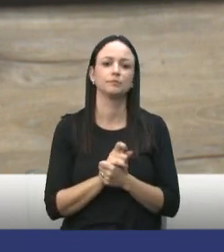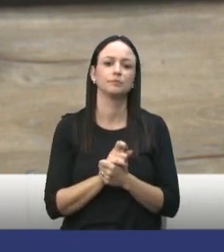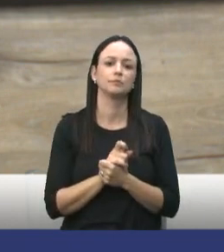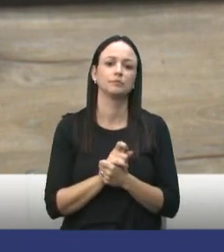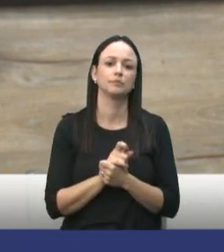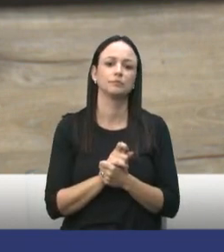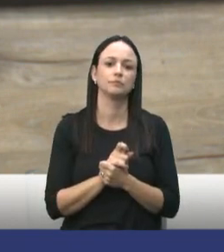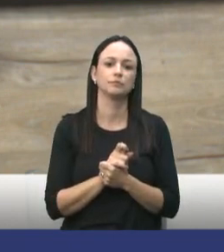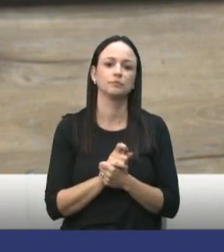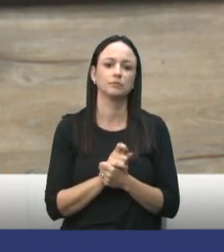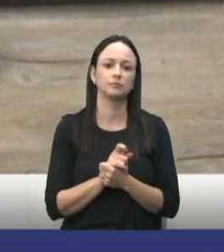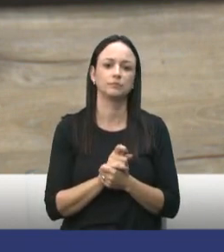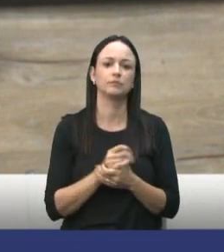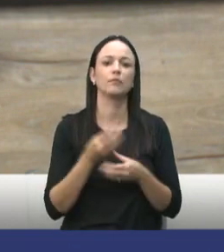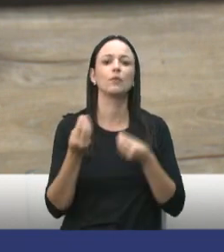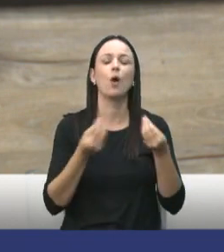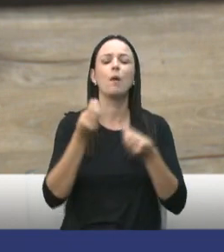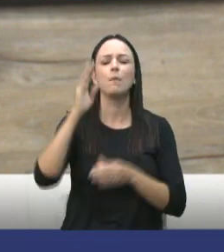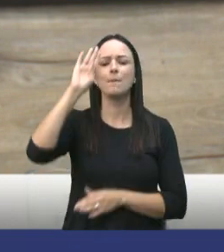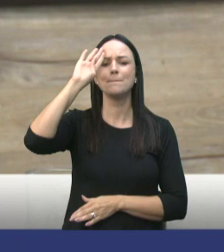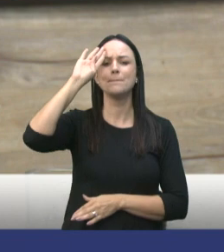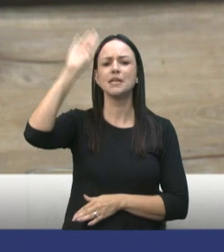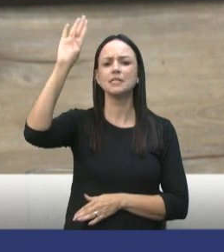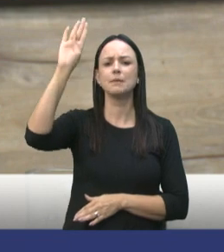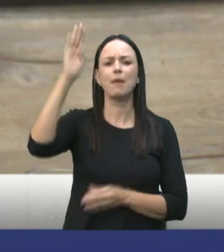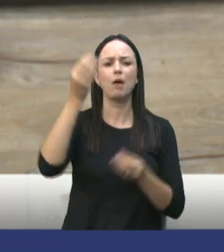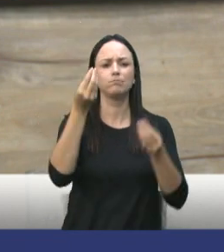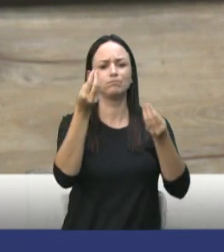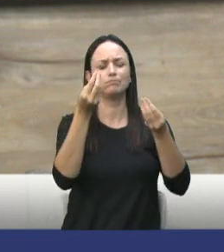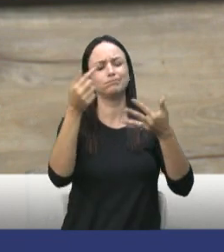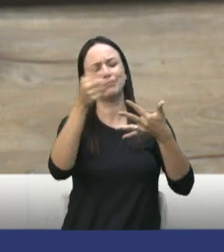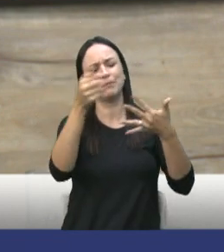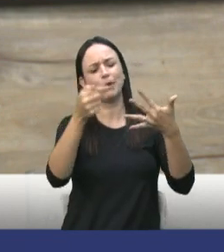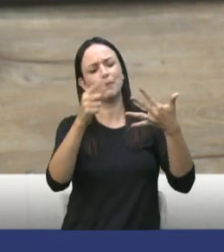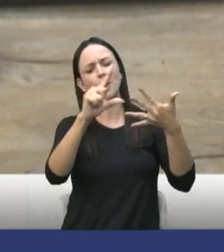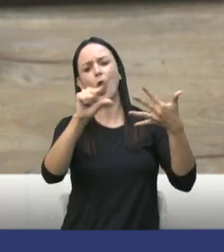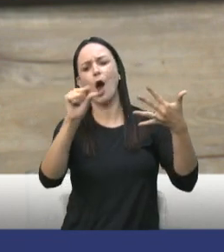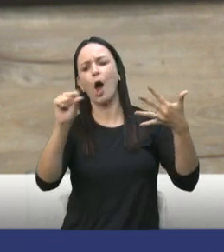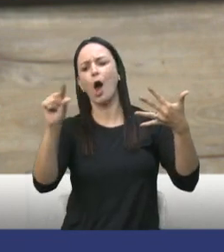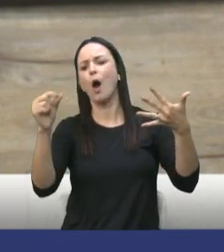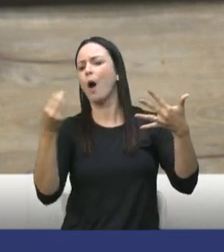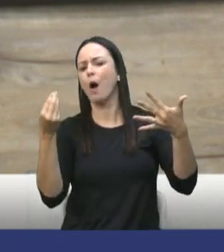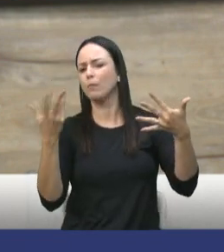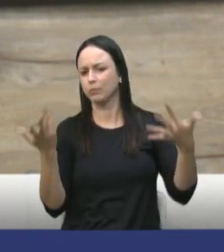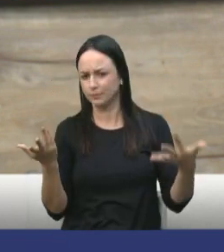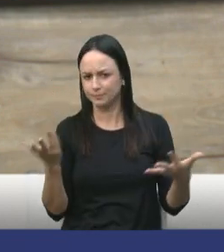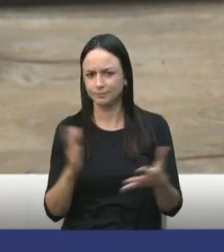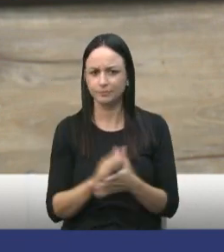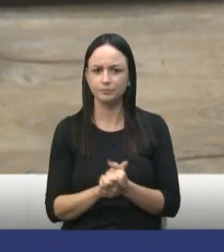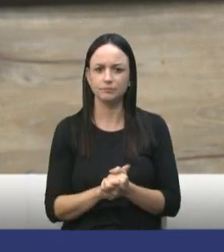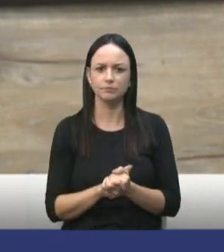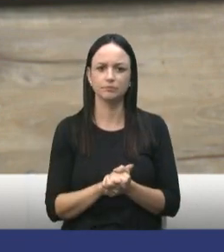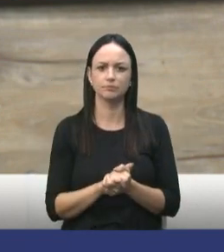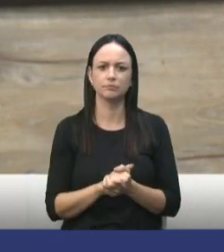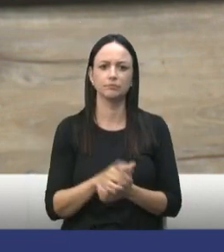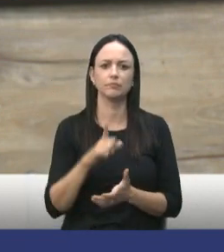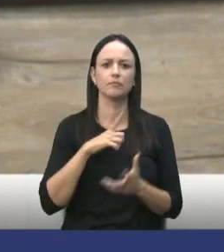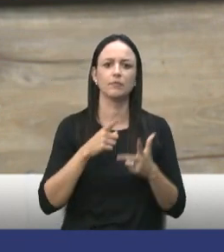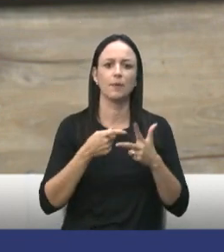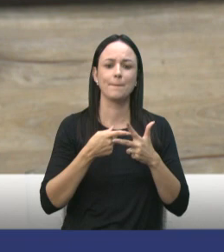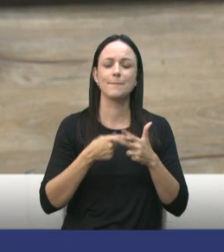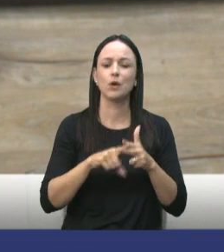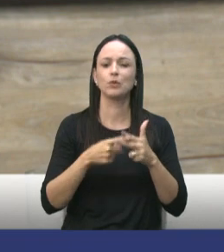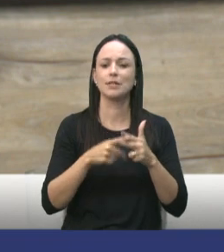que é lançado as prioridades na elaboração do orçamento público? Nós temos aquilo que é manutenção